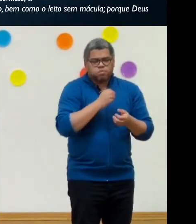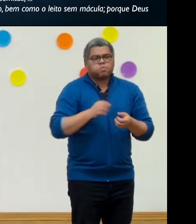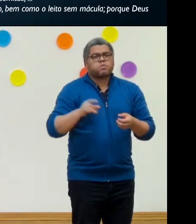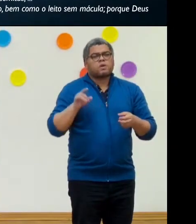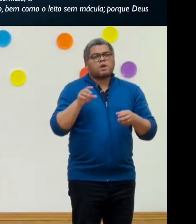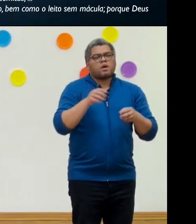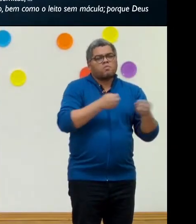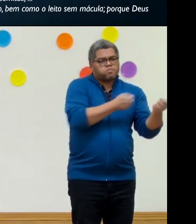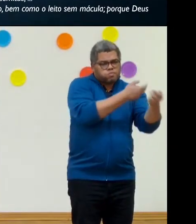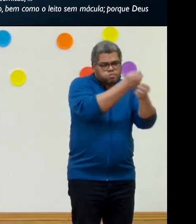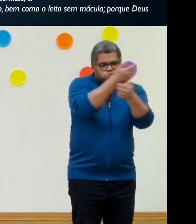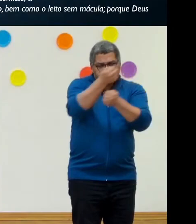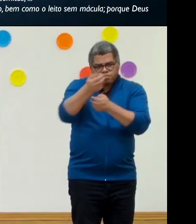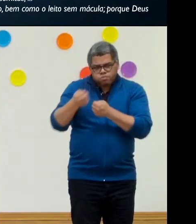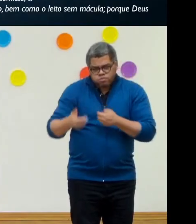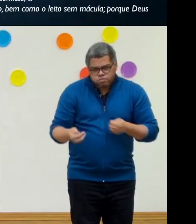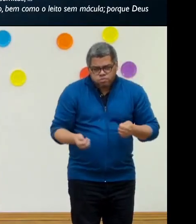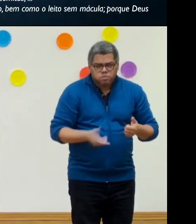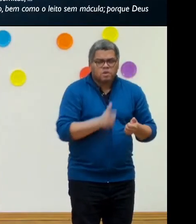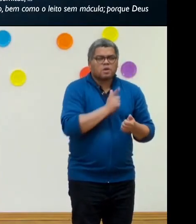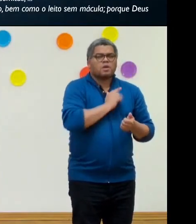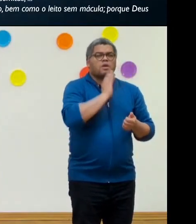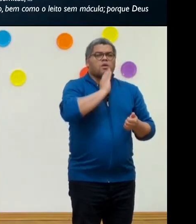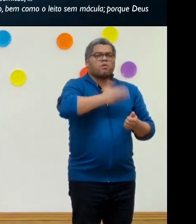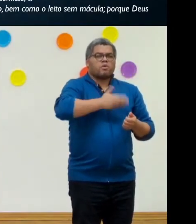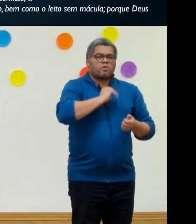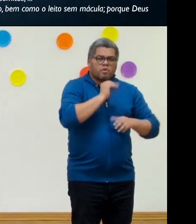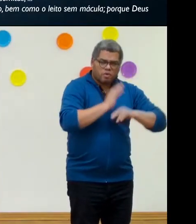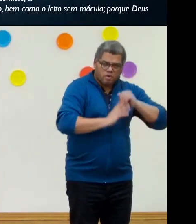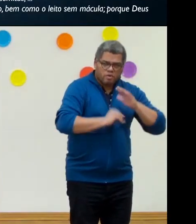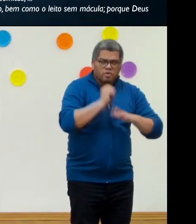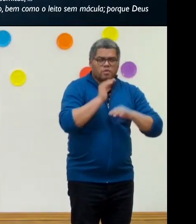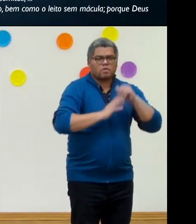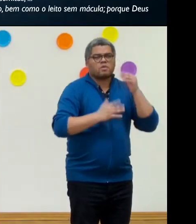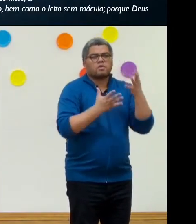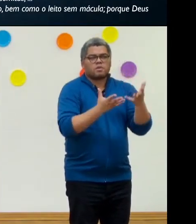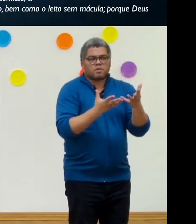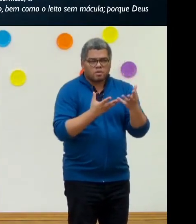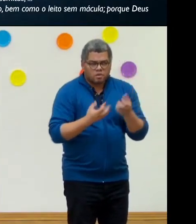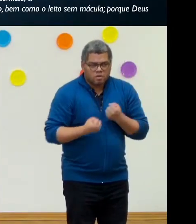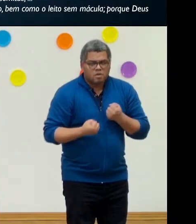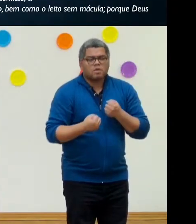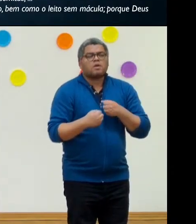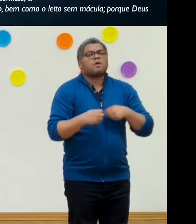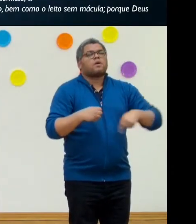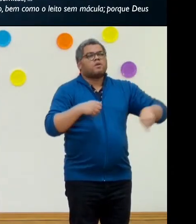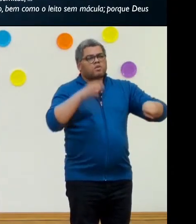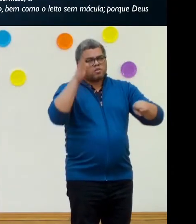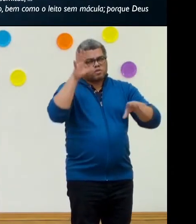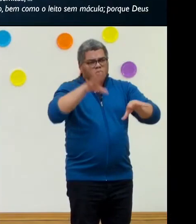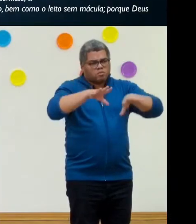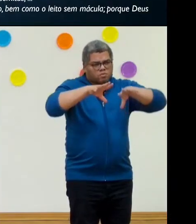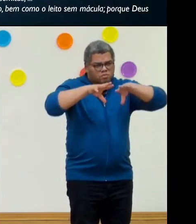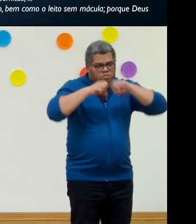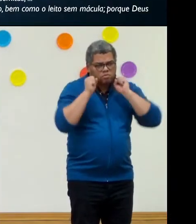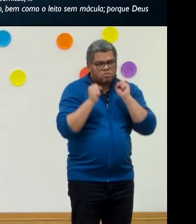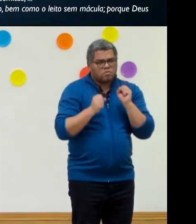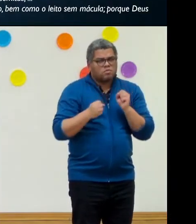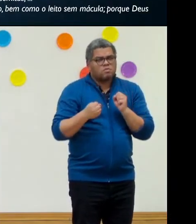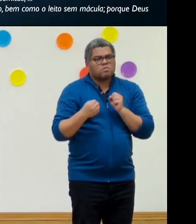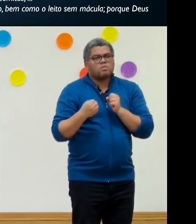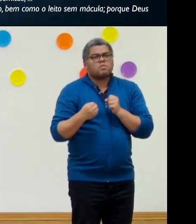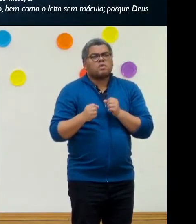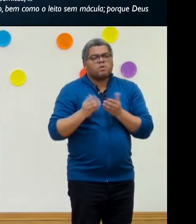enganando almas inconstantes, tendo o coração exercitado na avareza, filhos malditos, olha agora, abandonando o reto